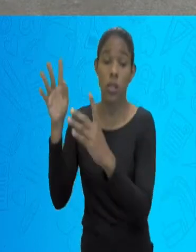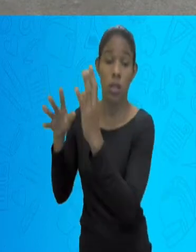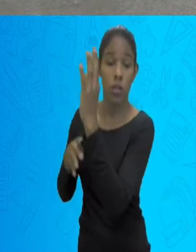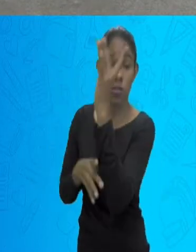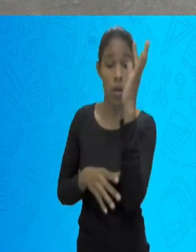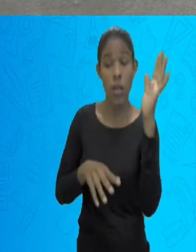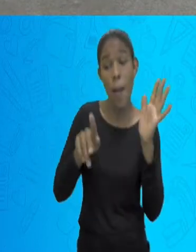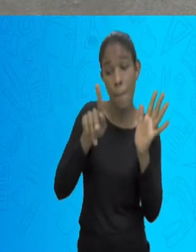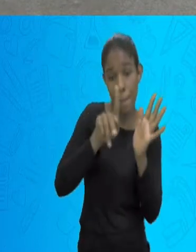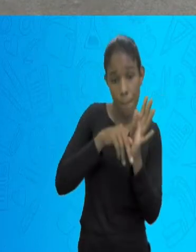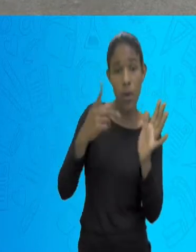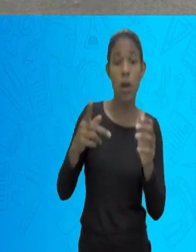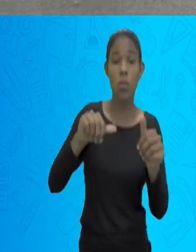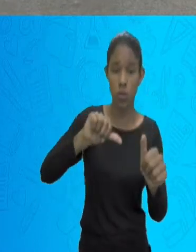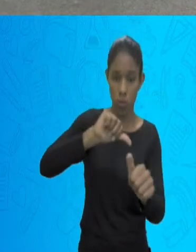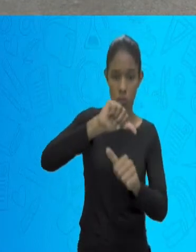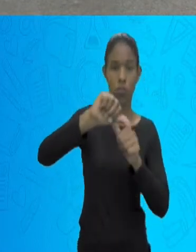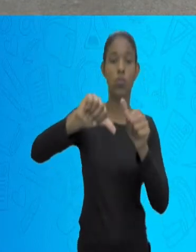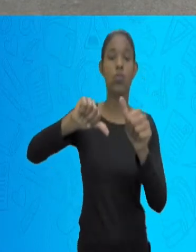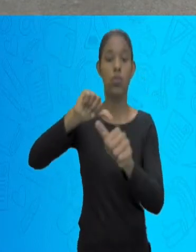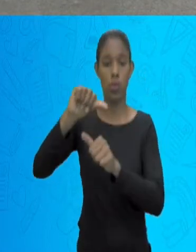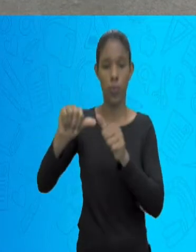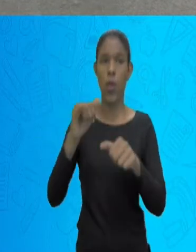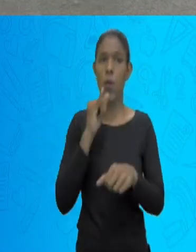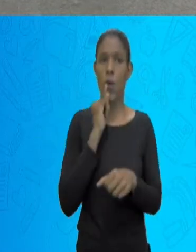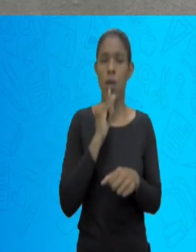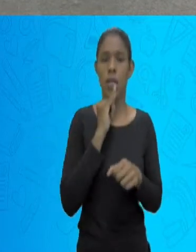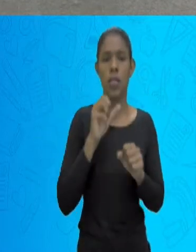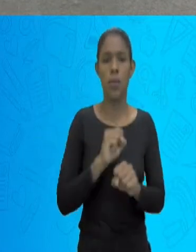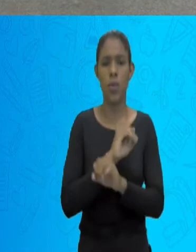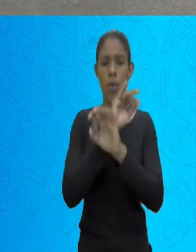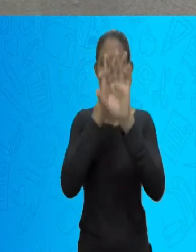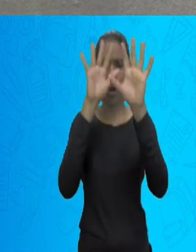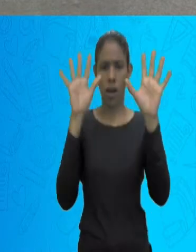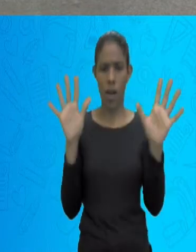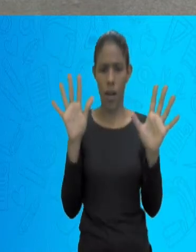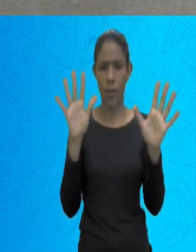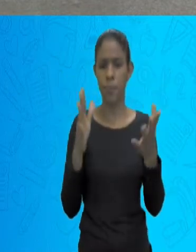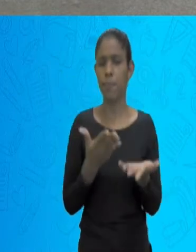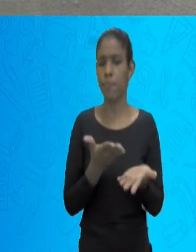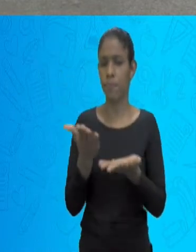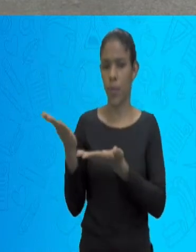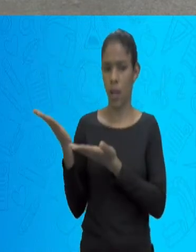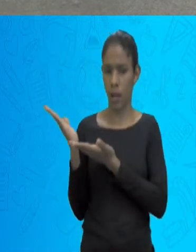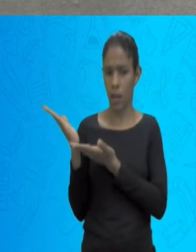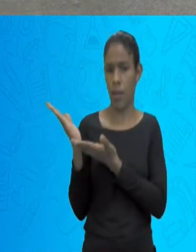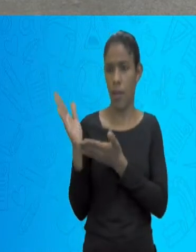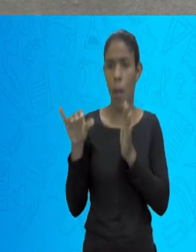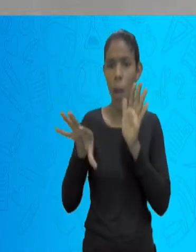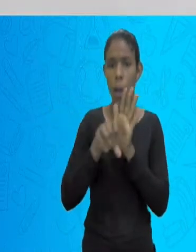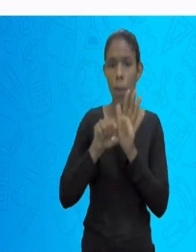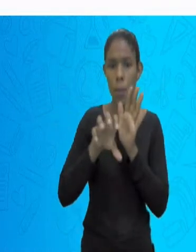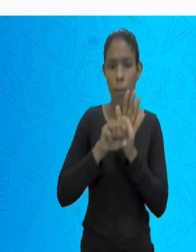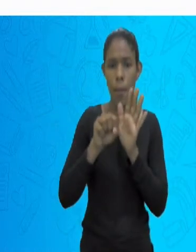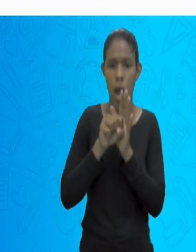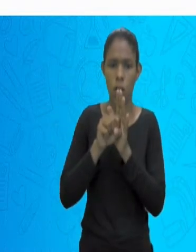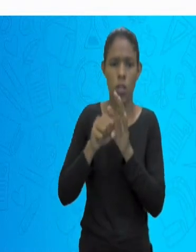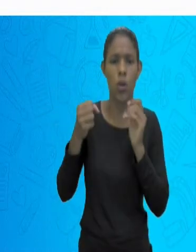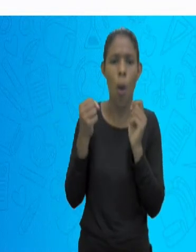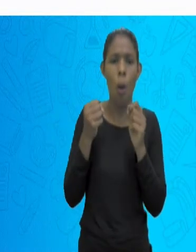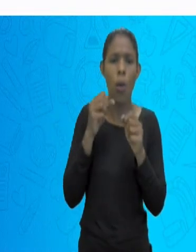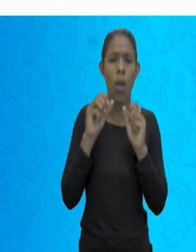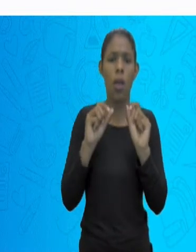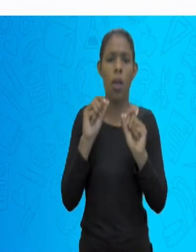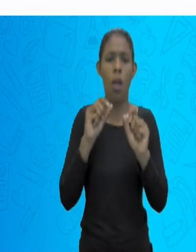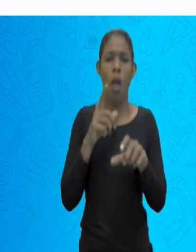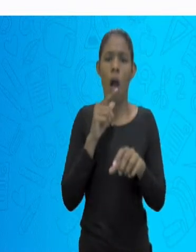de modificar. Vamos ver um exemplo bem claro disso. As cataratas do Foz do Iguaçu existem há milhares